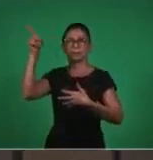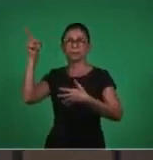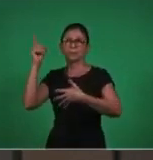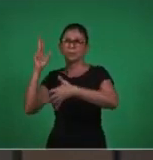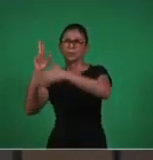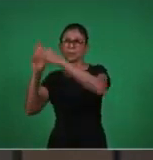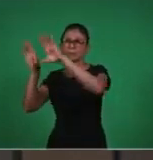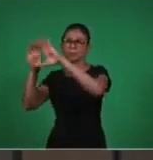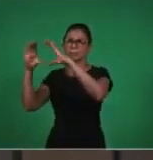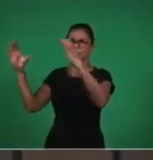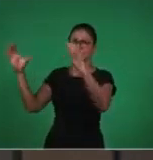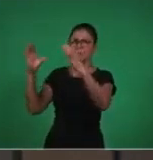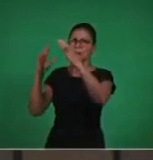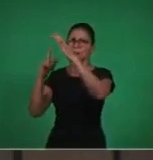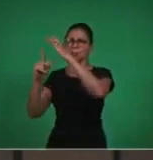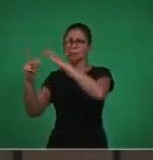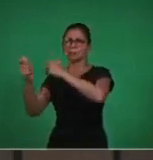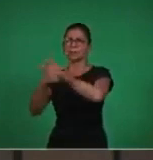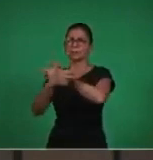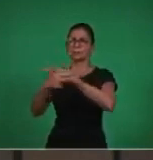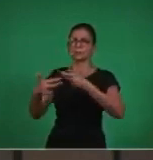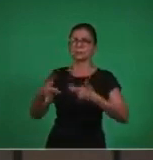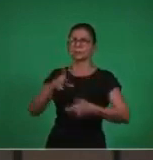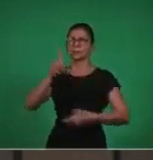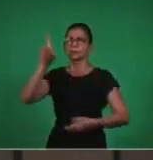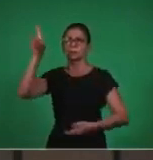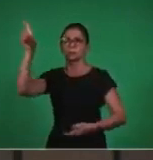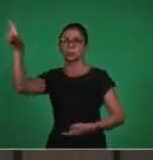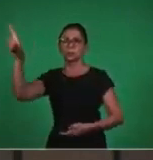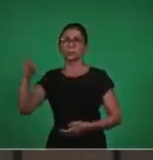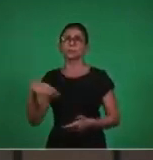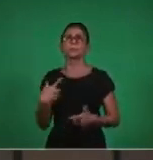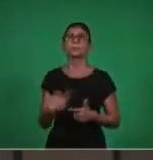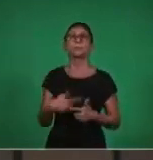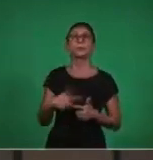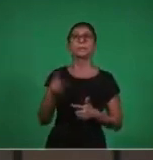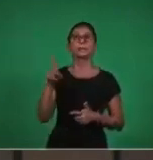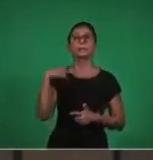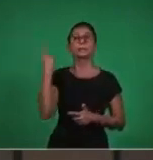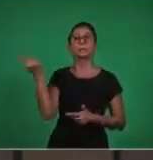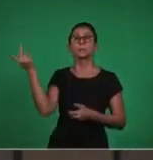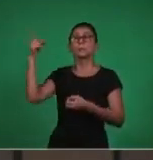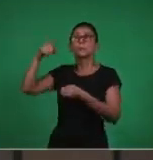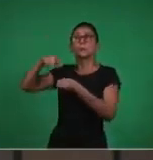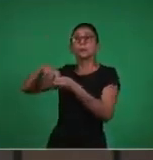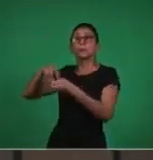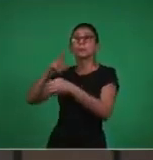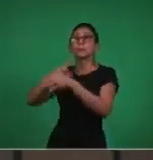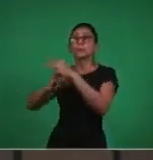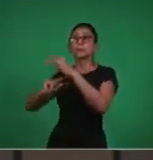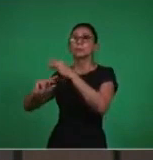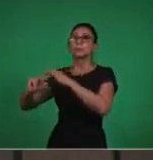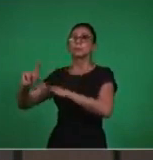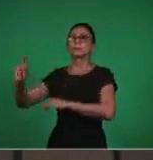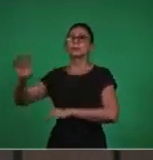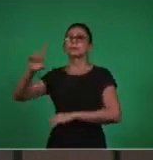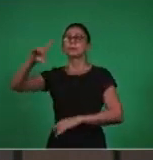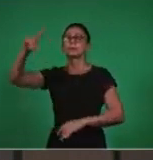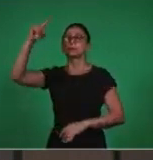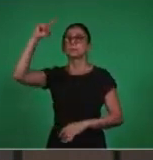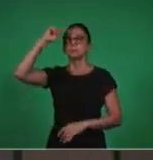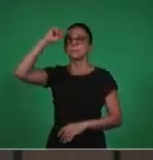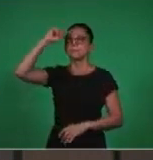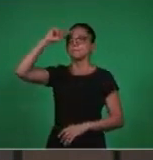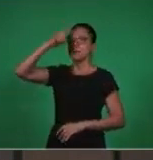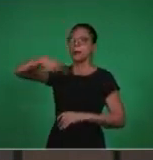precisa voltar à sua origem, que é a eternidade. Então, Deus enviou todos os recursos